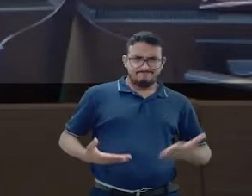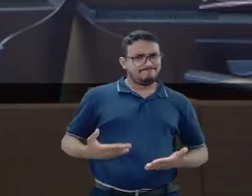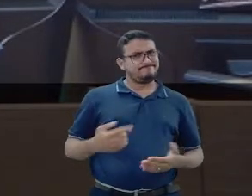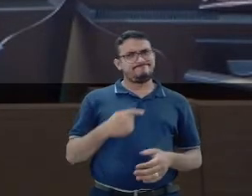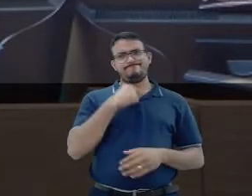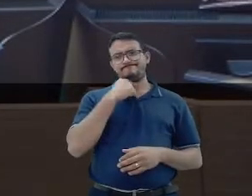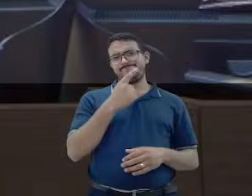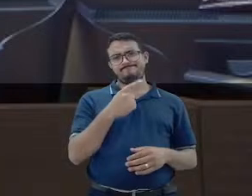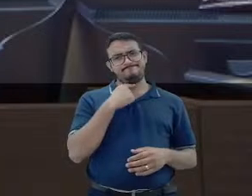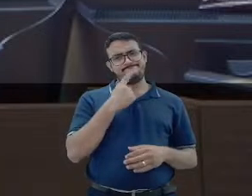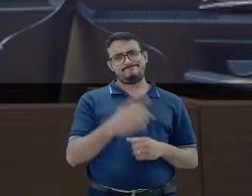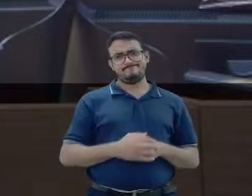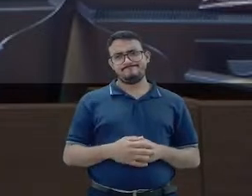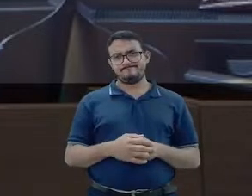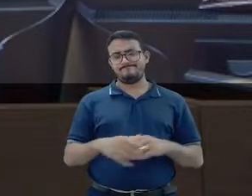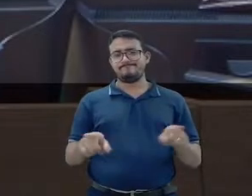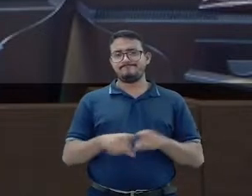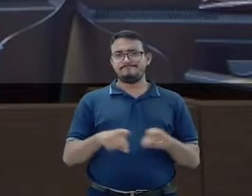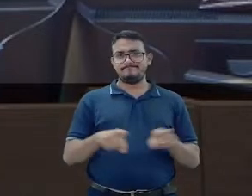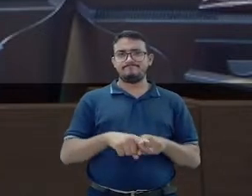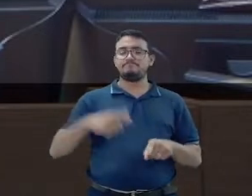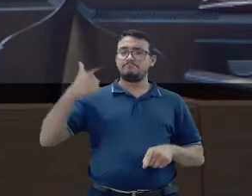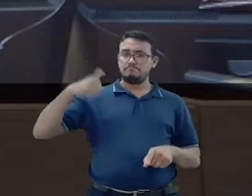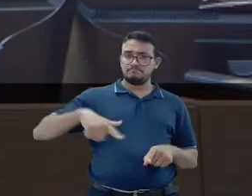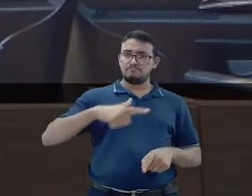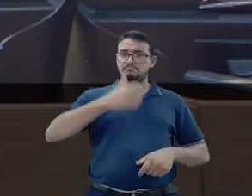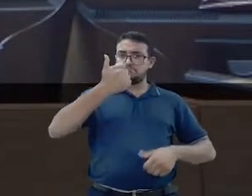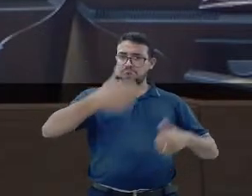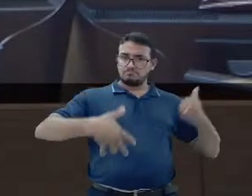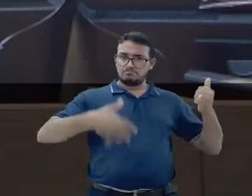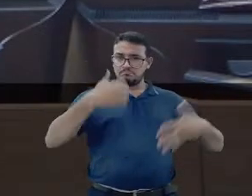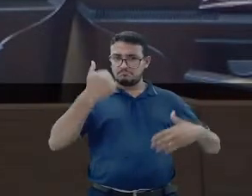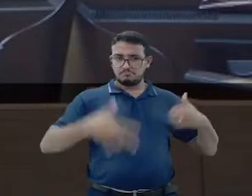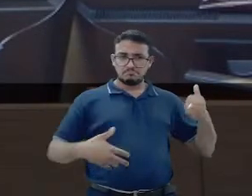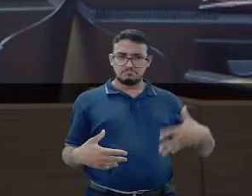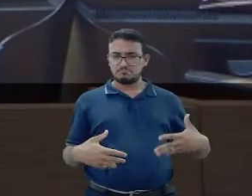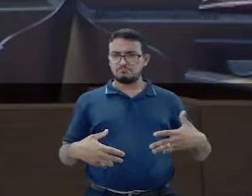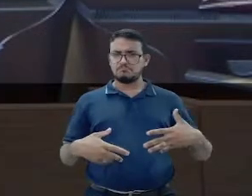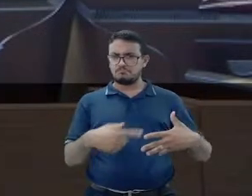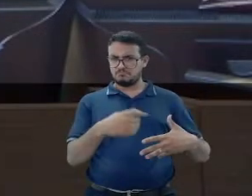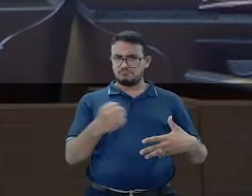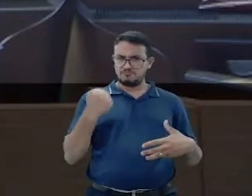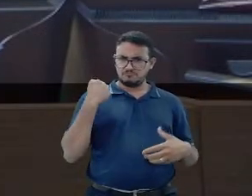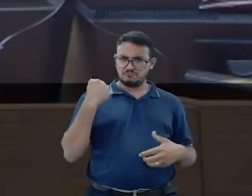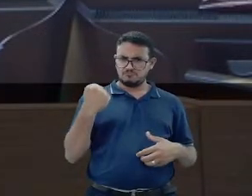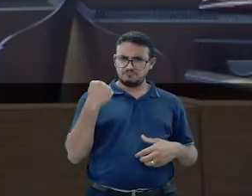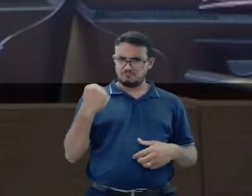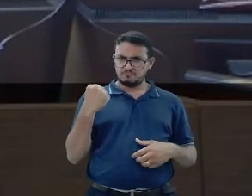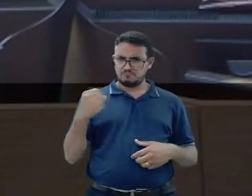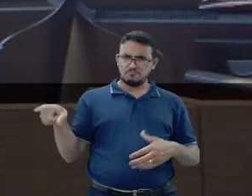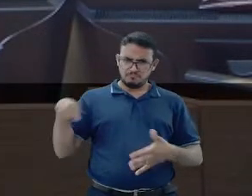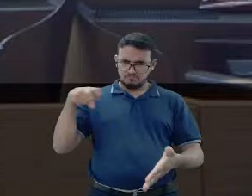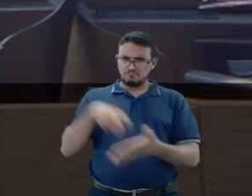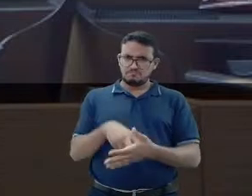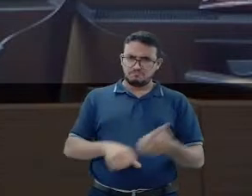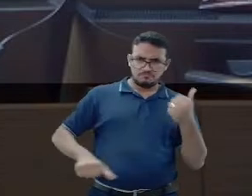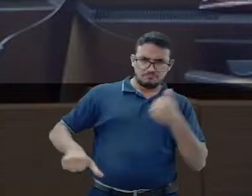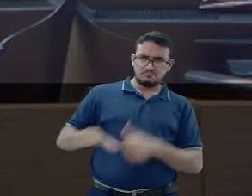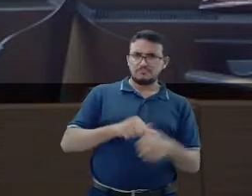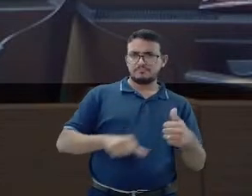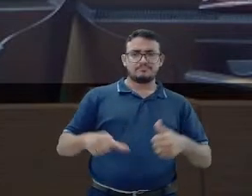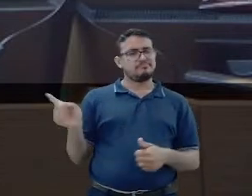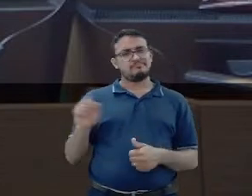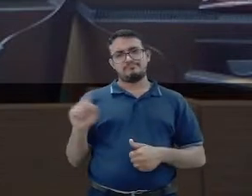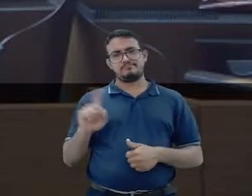ademais, as demais alegações recorrentes, uma vez que não são suficientes para ensejar a reforma do julgado. Assim, não estando